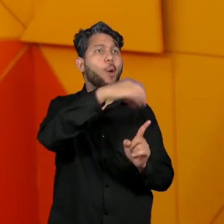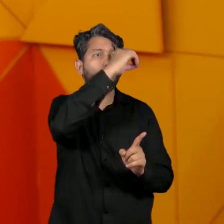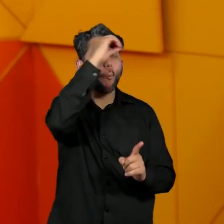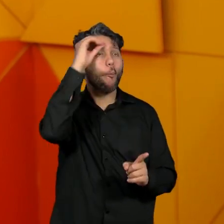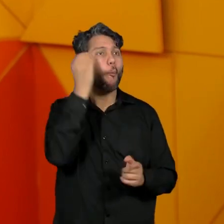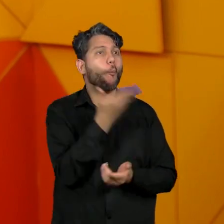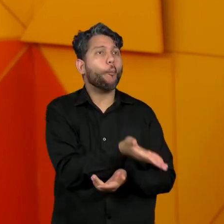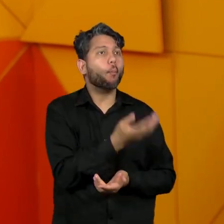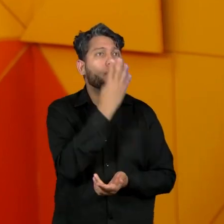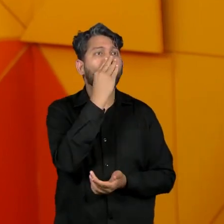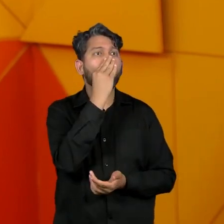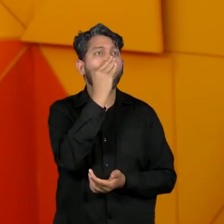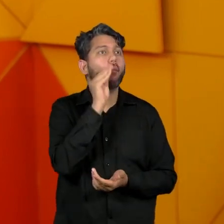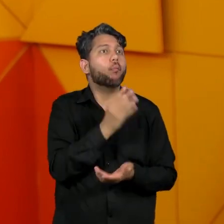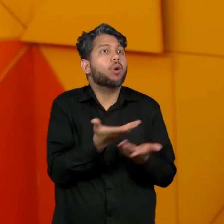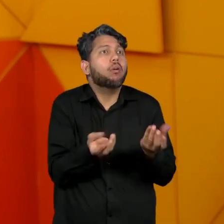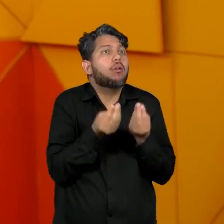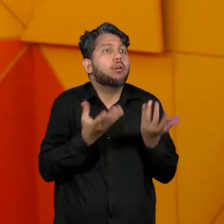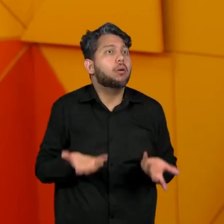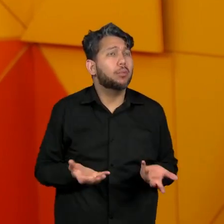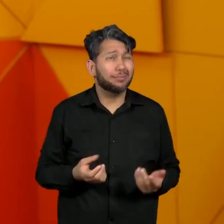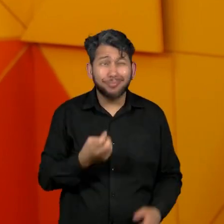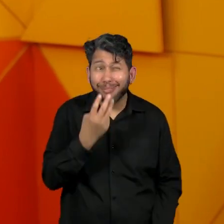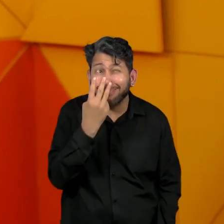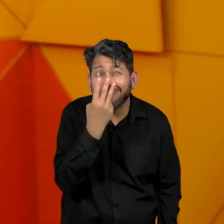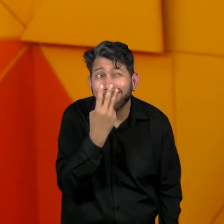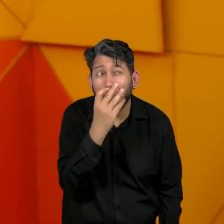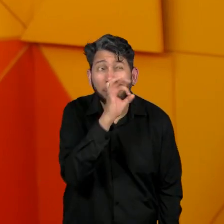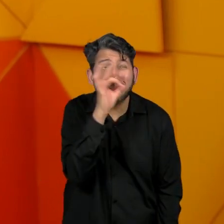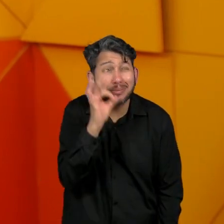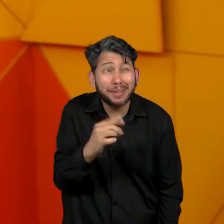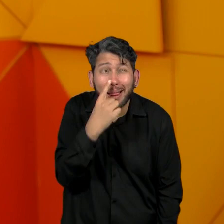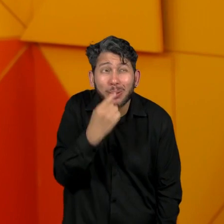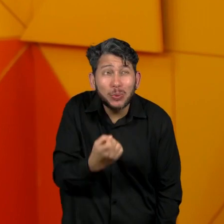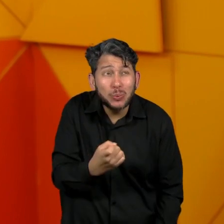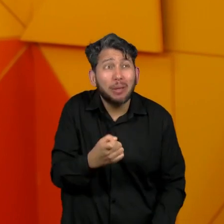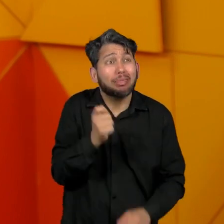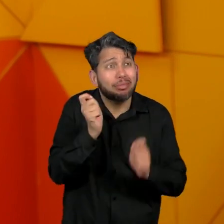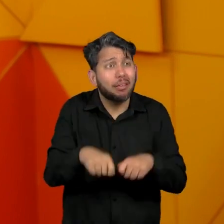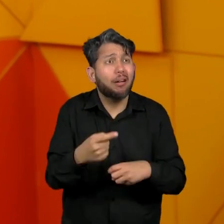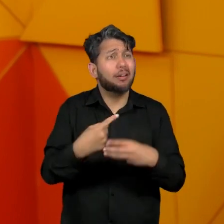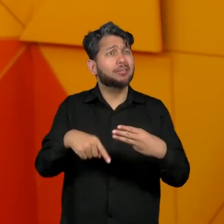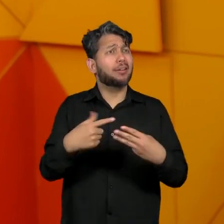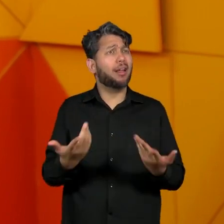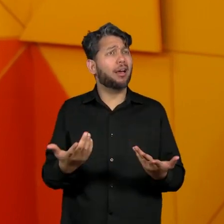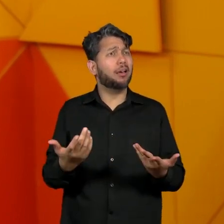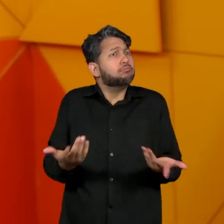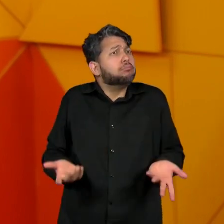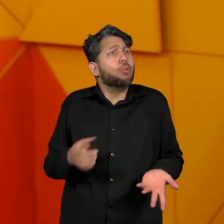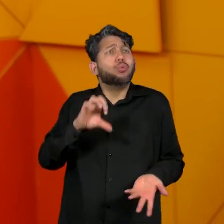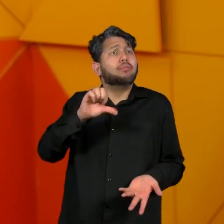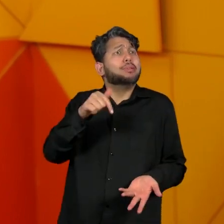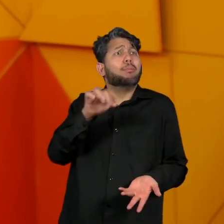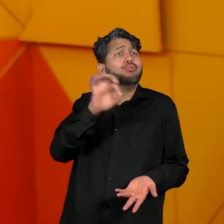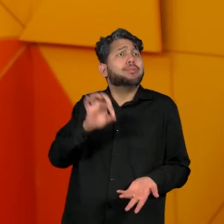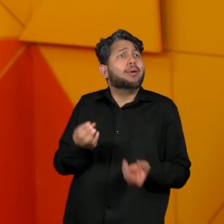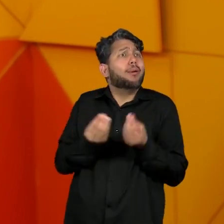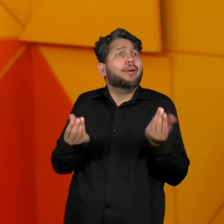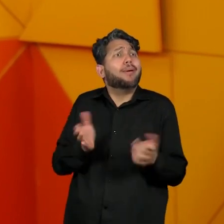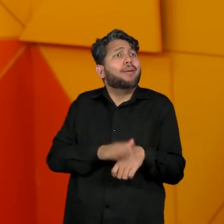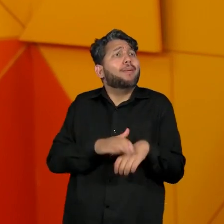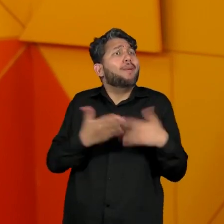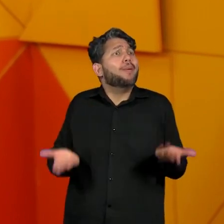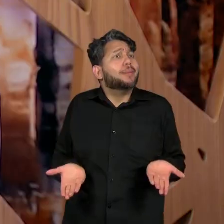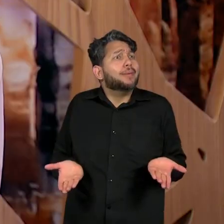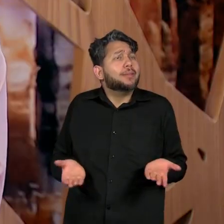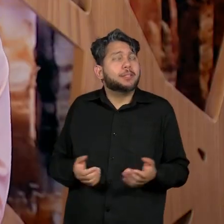números e enxerga que só 3% do lixo que é produzido no Brasil hoje é reciclado? O que você acha que a gente deveria fazer enquanto